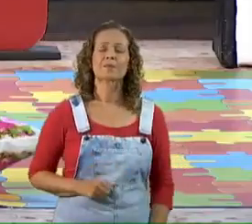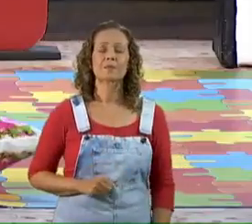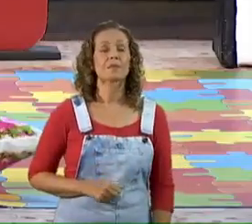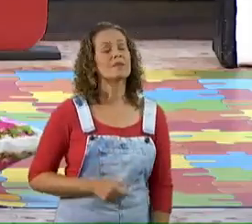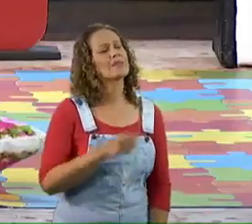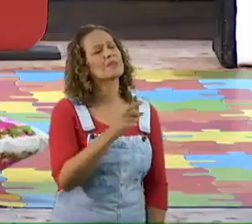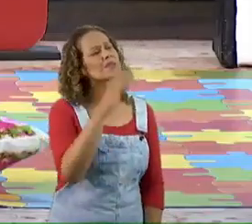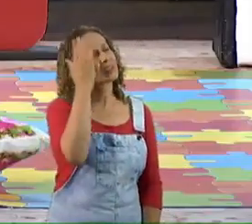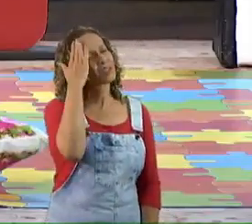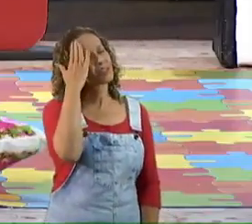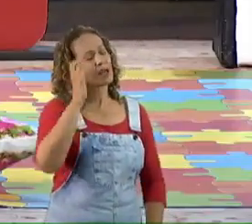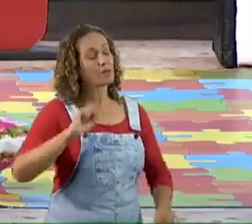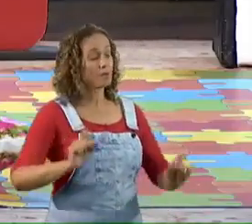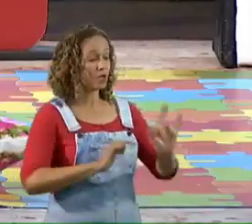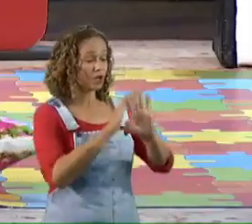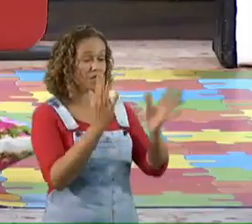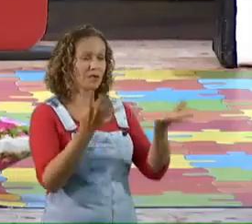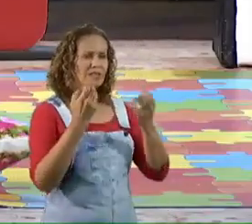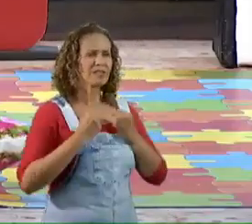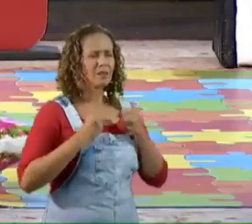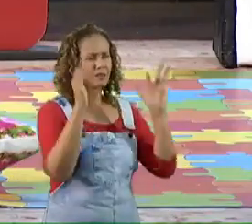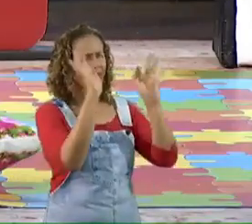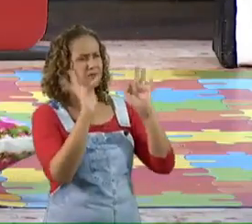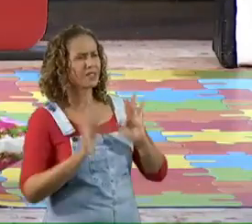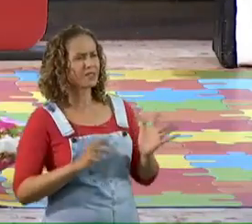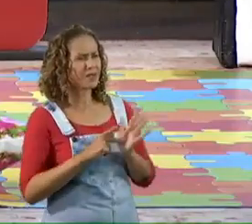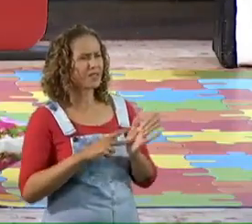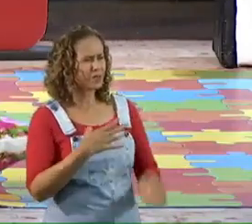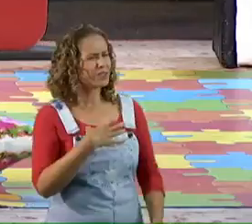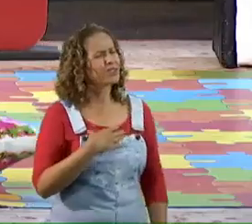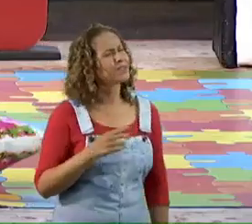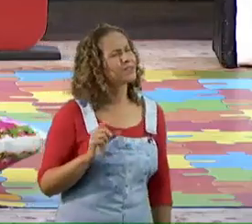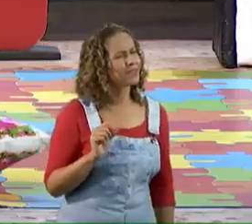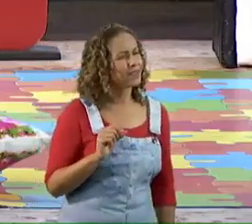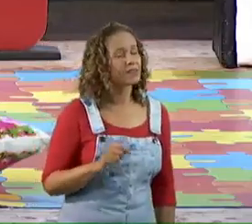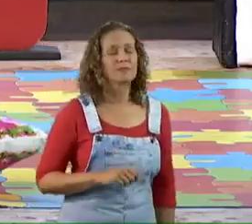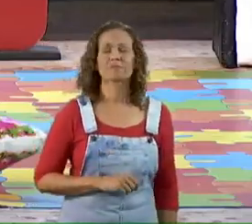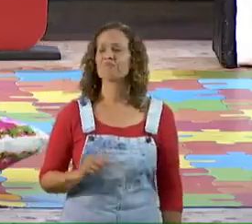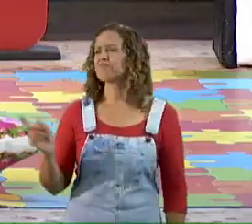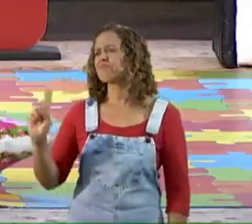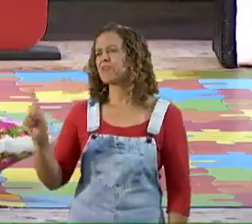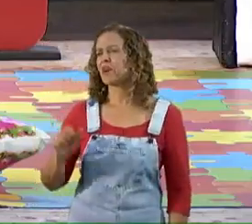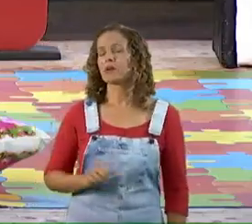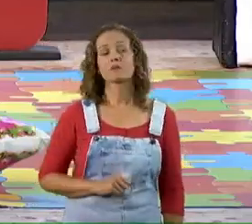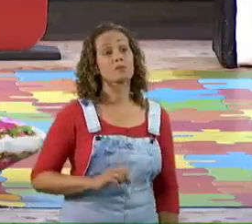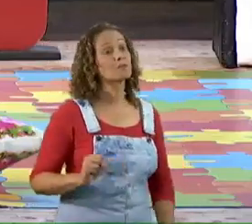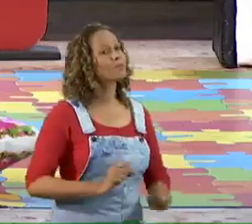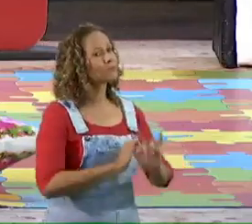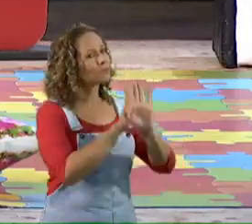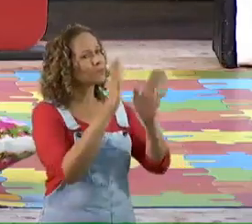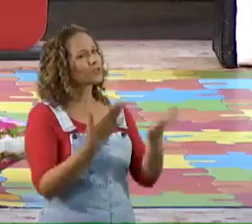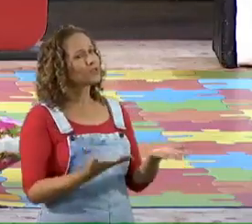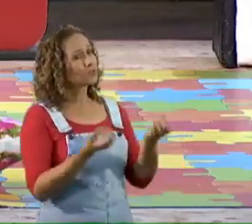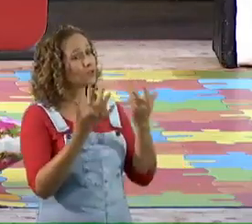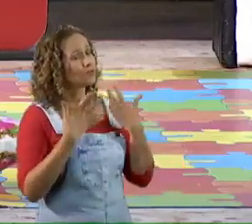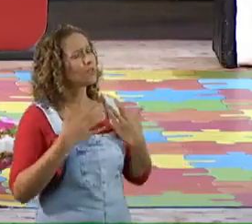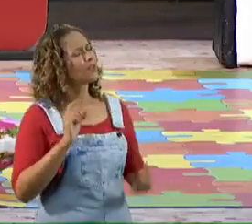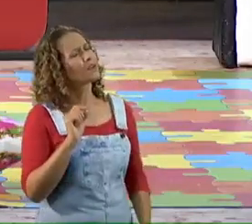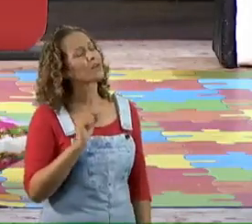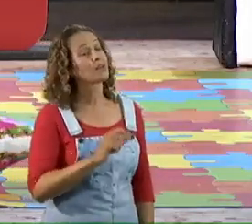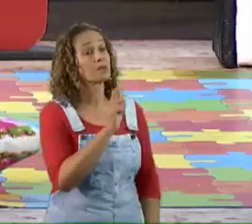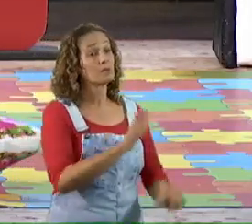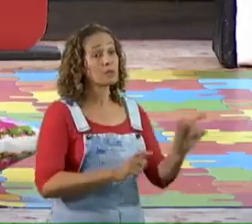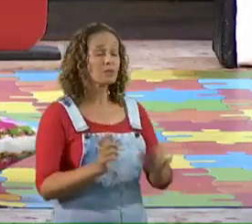dá glória? O que me faz feliz de verdade? Não. O quê? O que me glorifica, Melissa, é ter pessoas que me